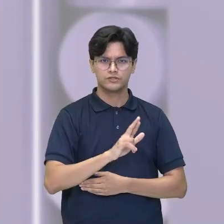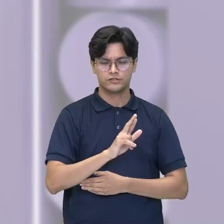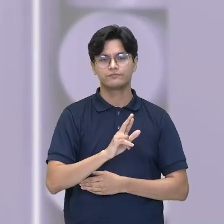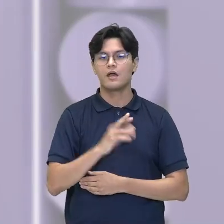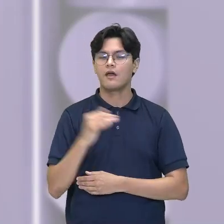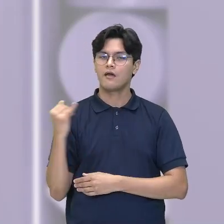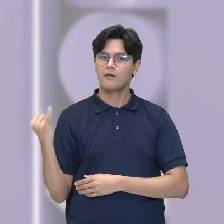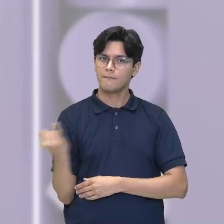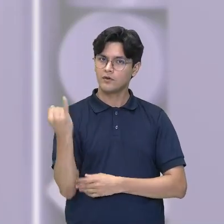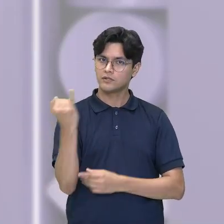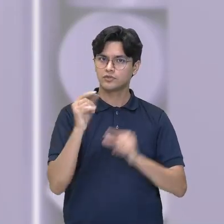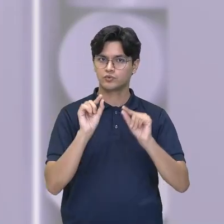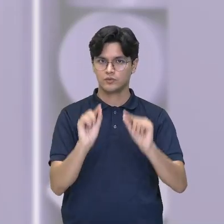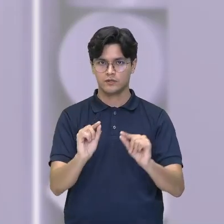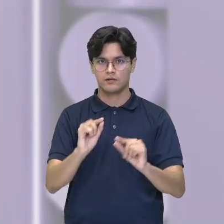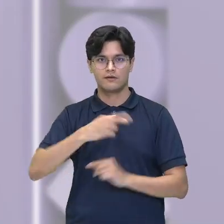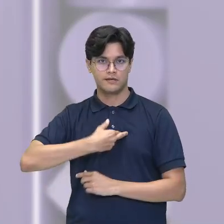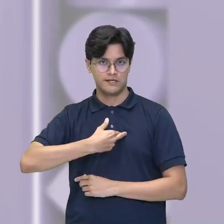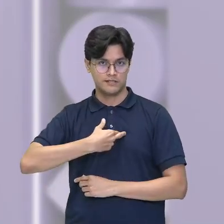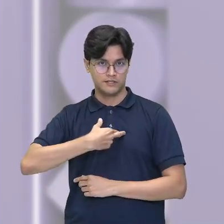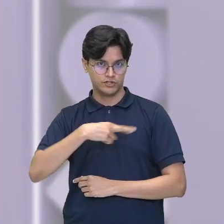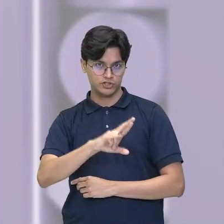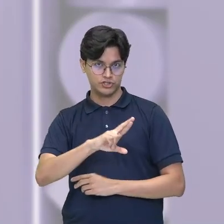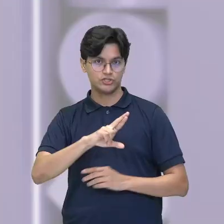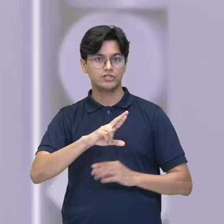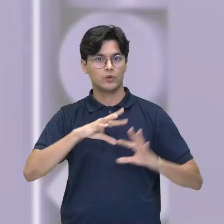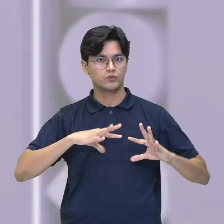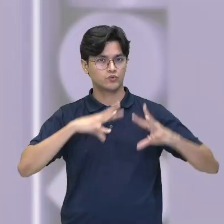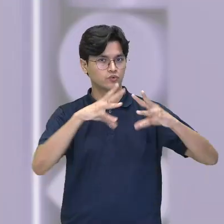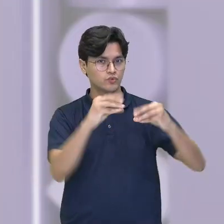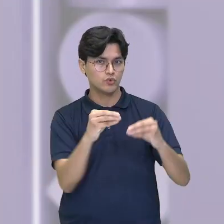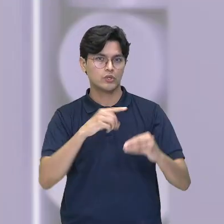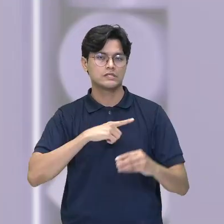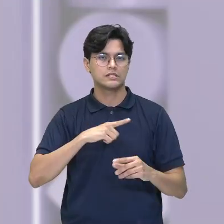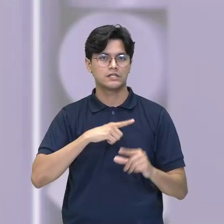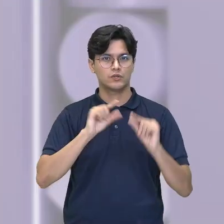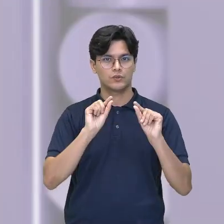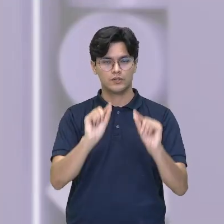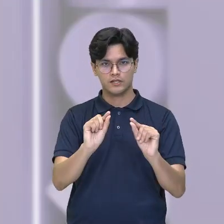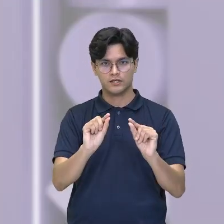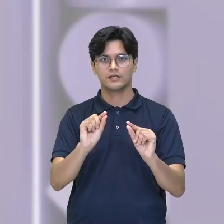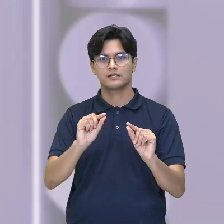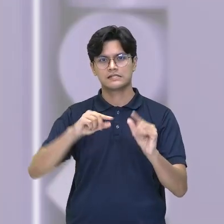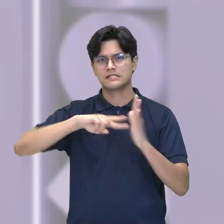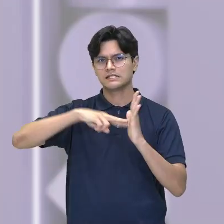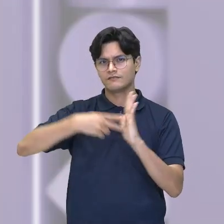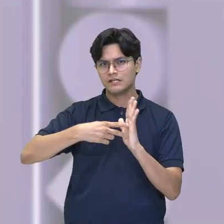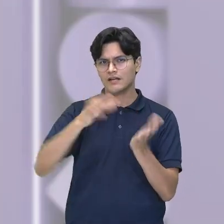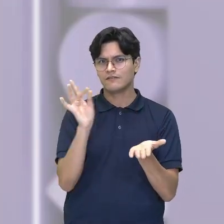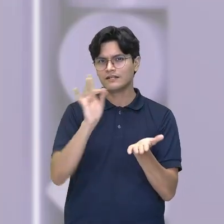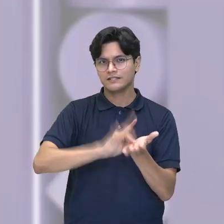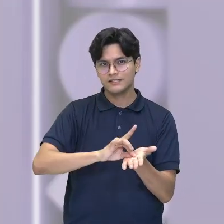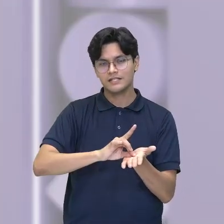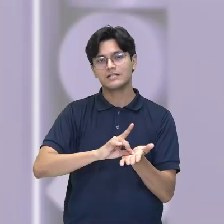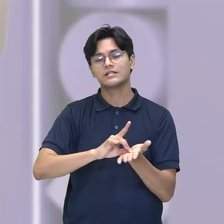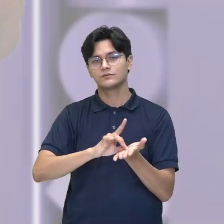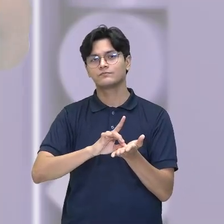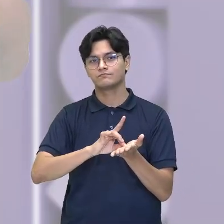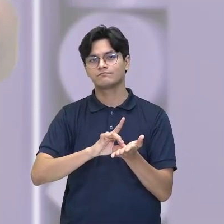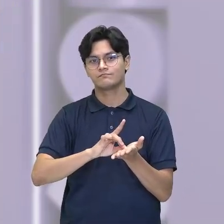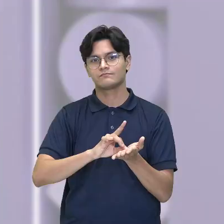Importante, toda religião só tem sentido, só tem validade, só